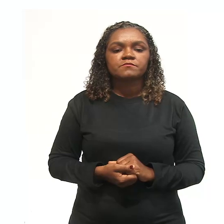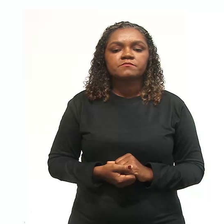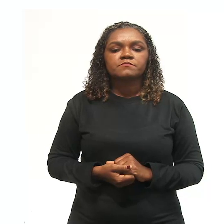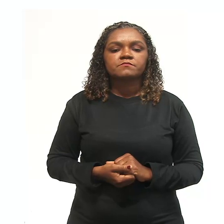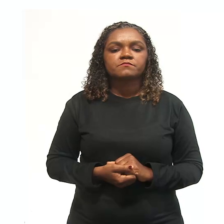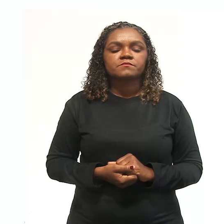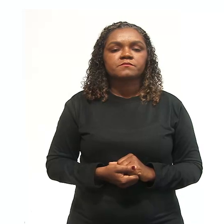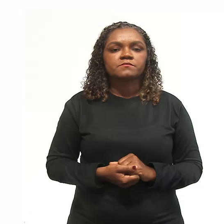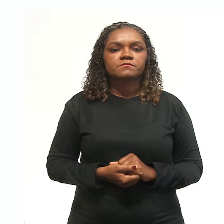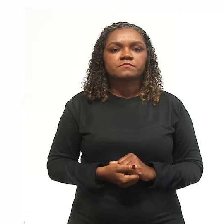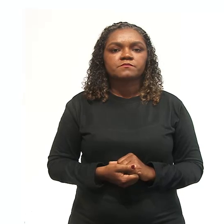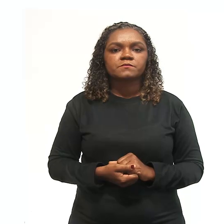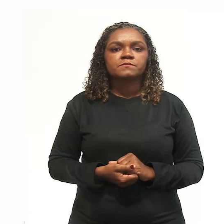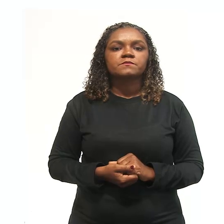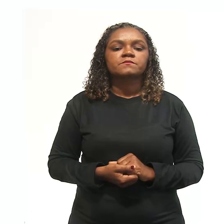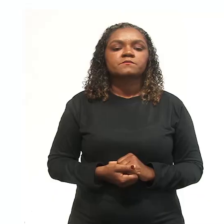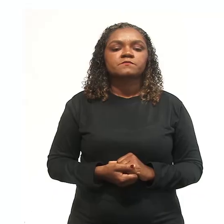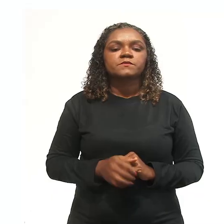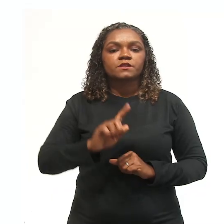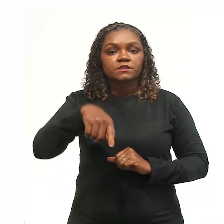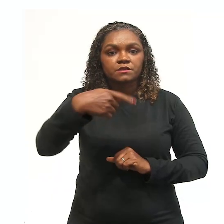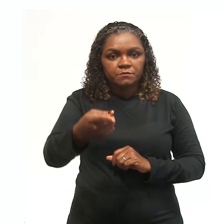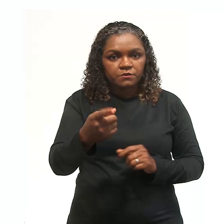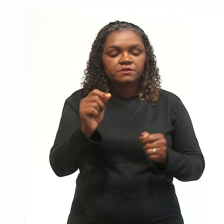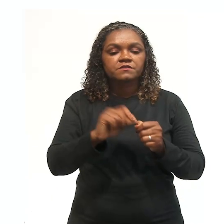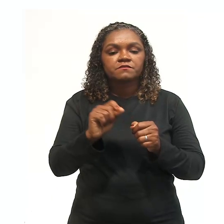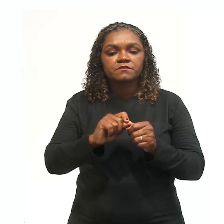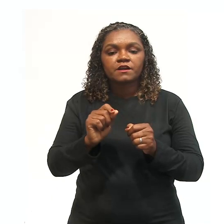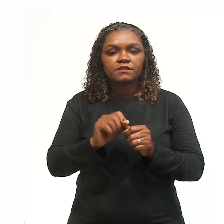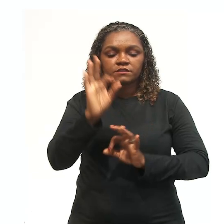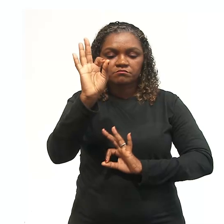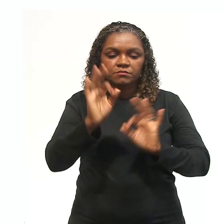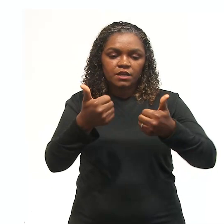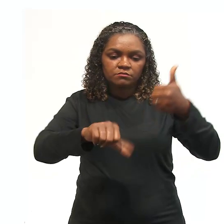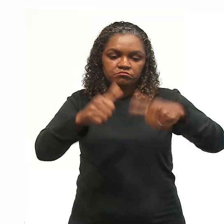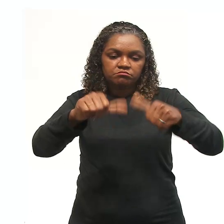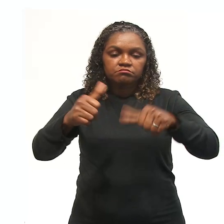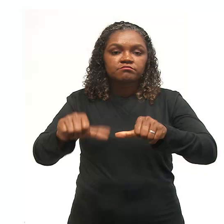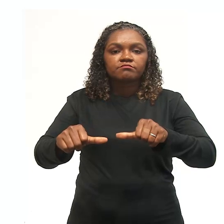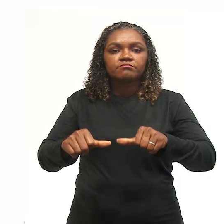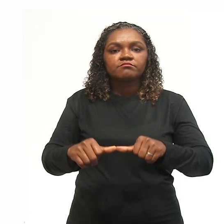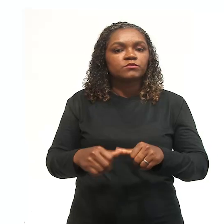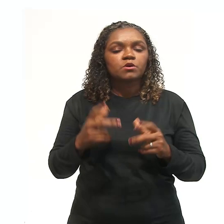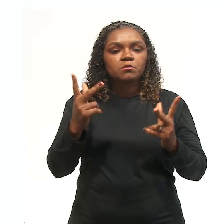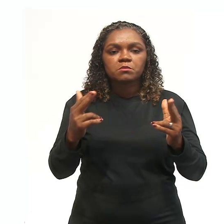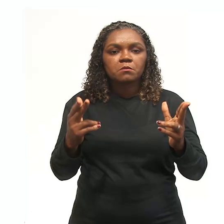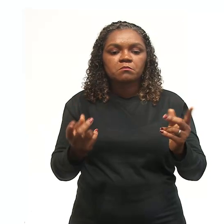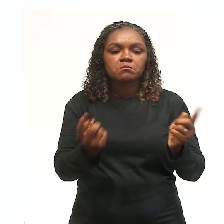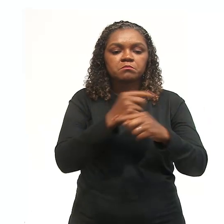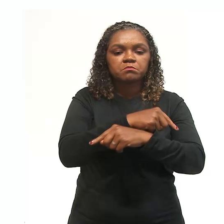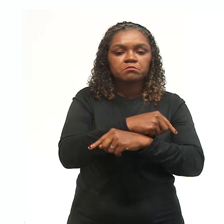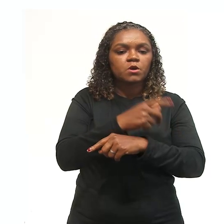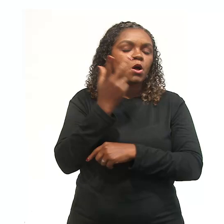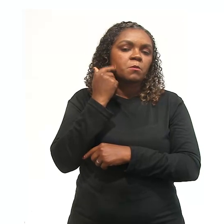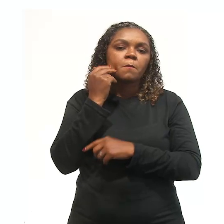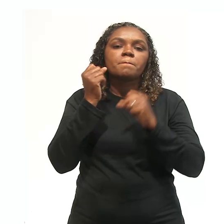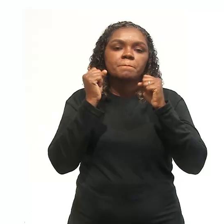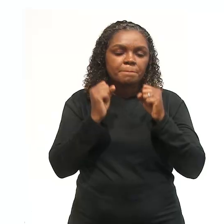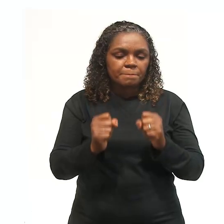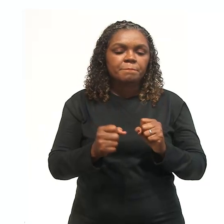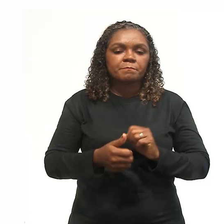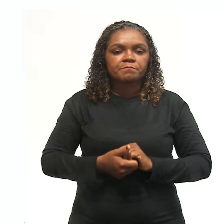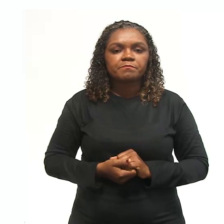caso habilitaria e depois analisaria a proposta, né? O julgamento ali da